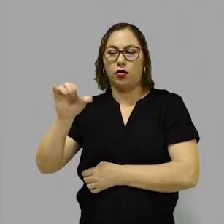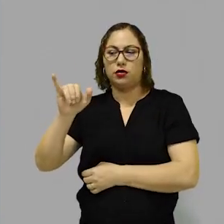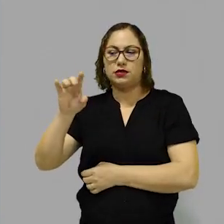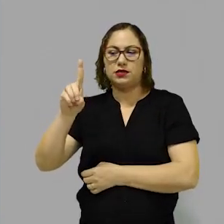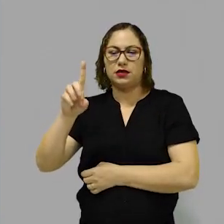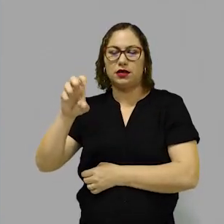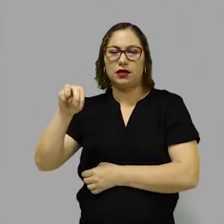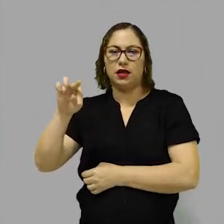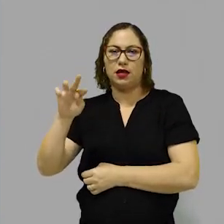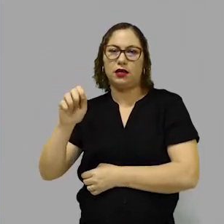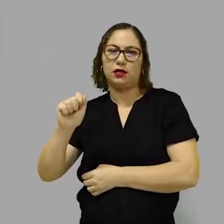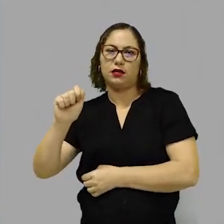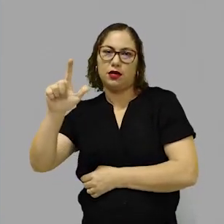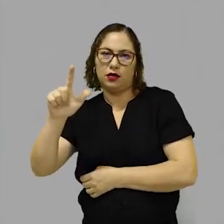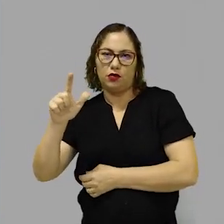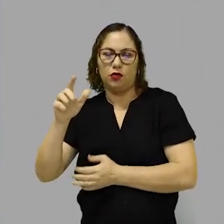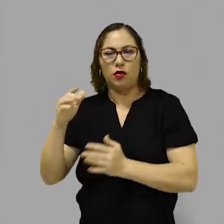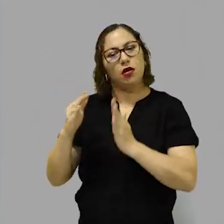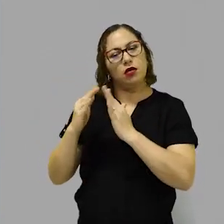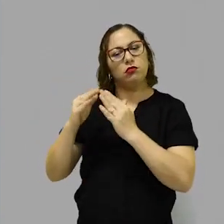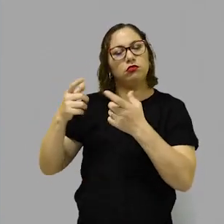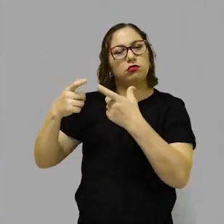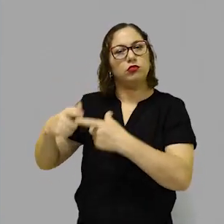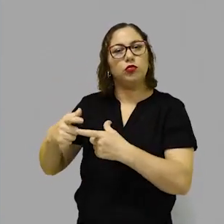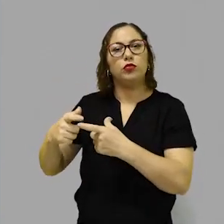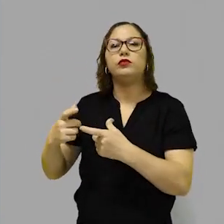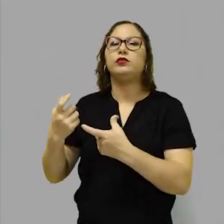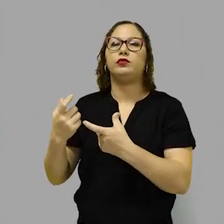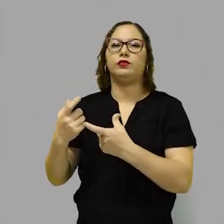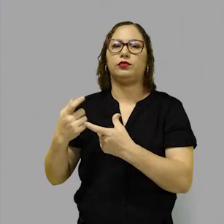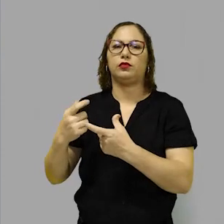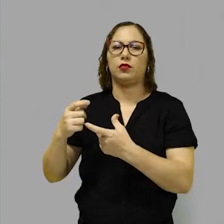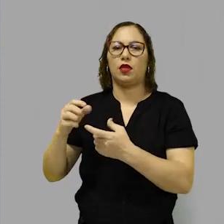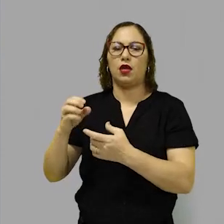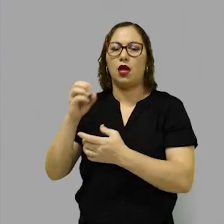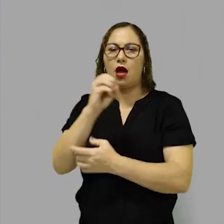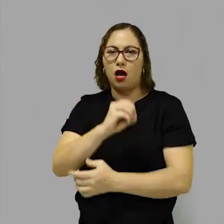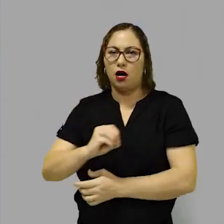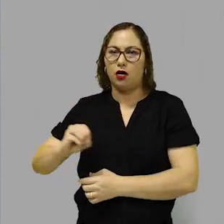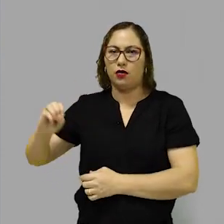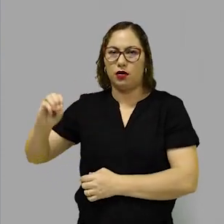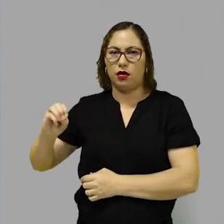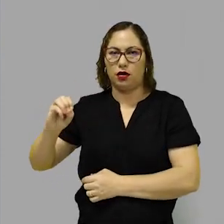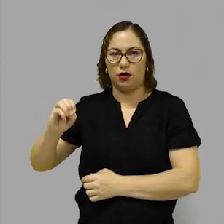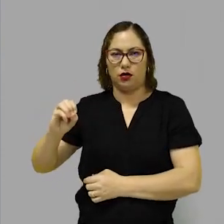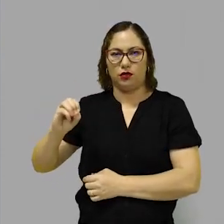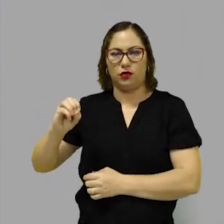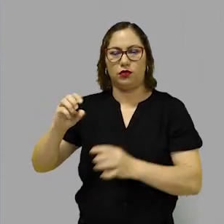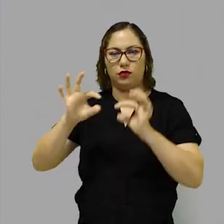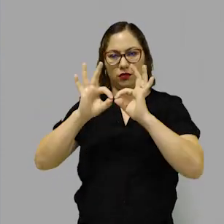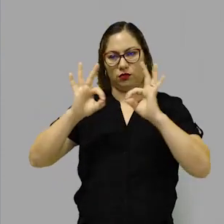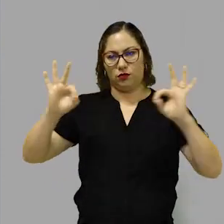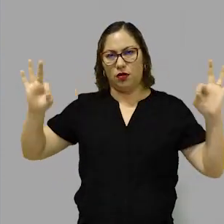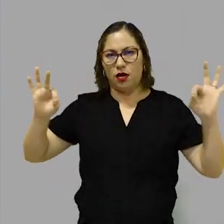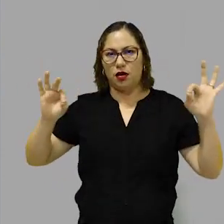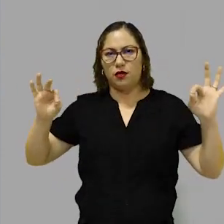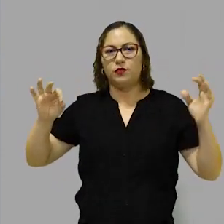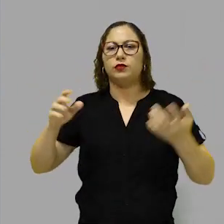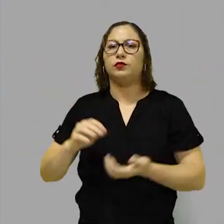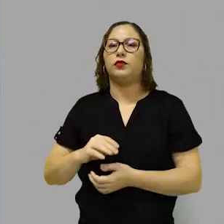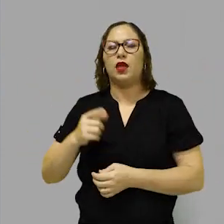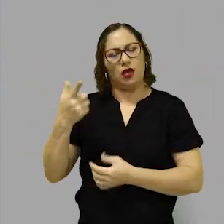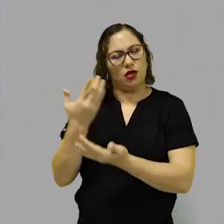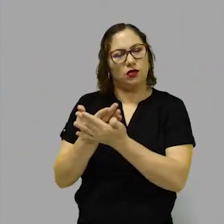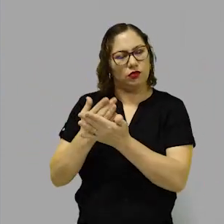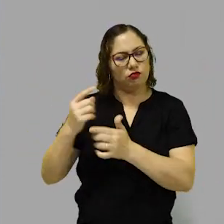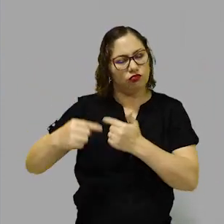porque moramos em uma parte da Terra que está localizada a oeste do meridiano de Greenwich. Isso nós